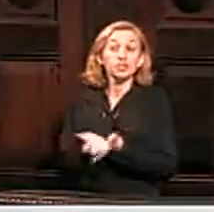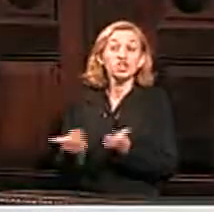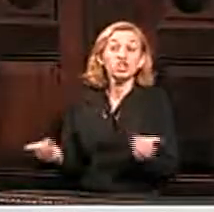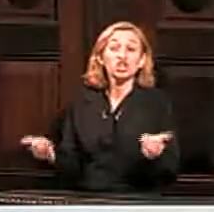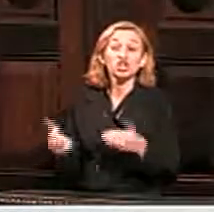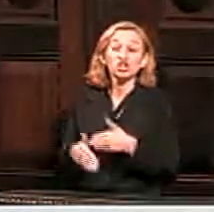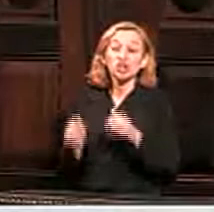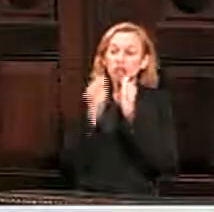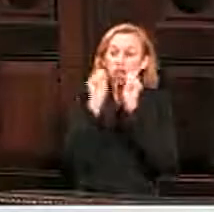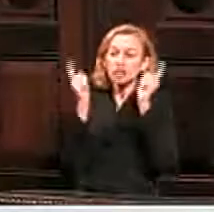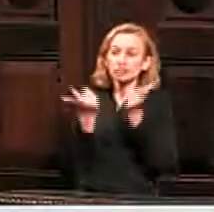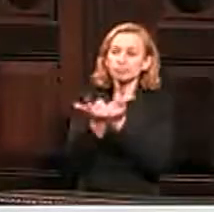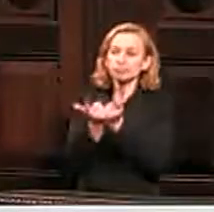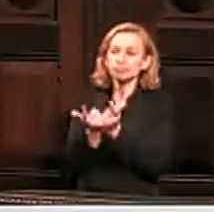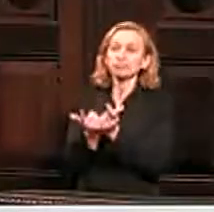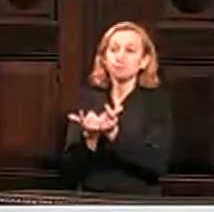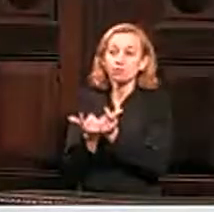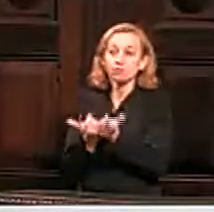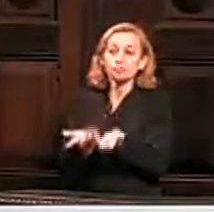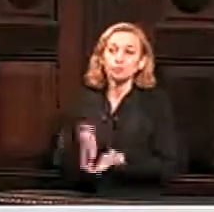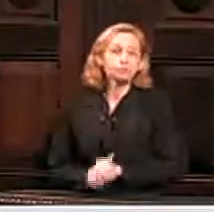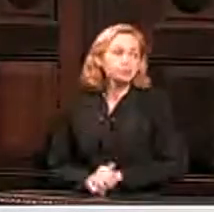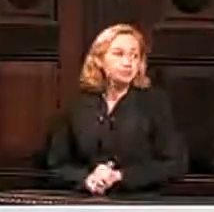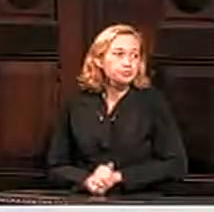na Assembleia Legislativa